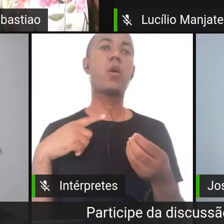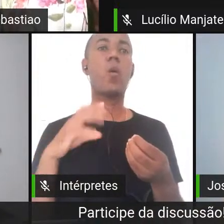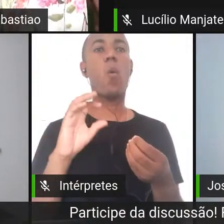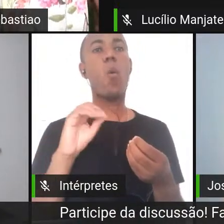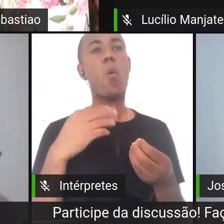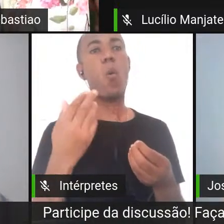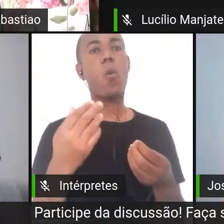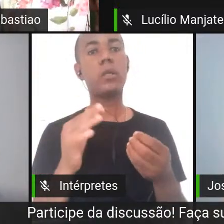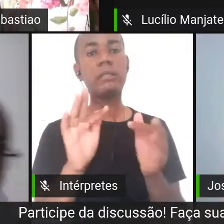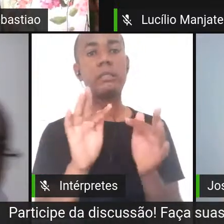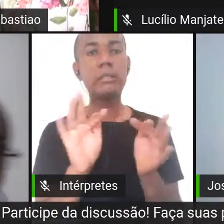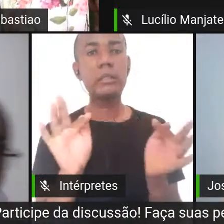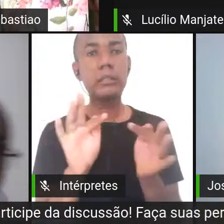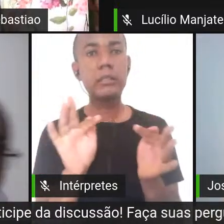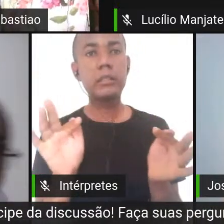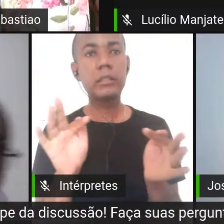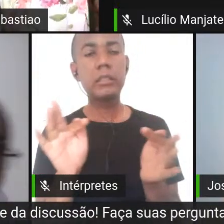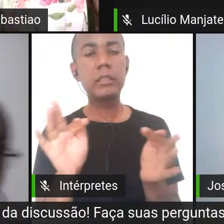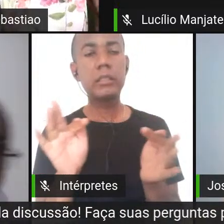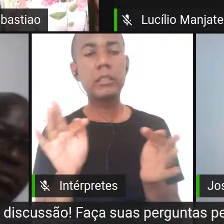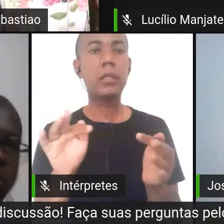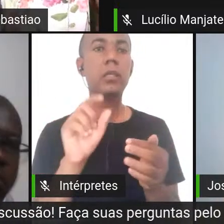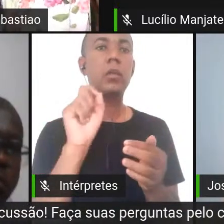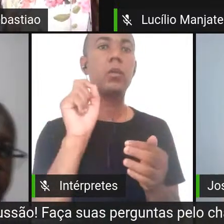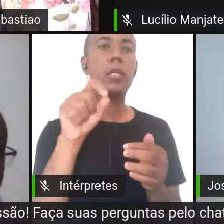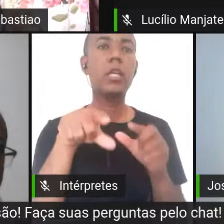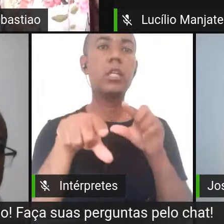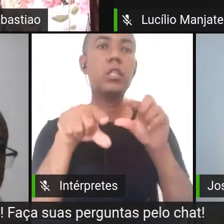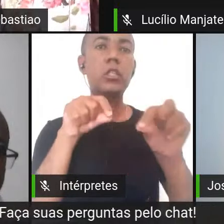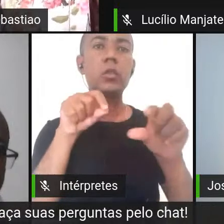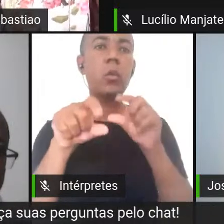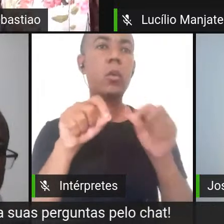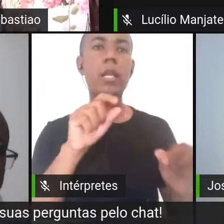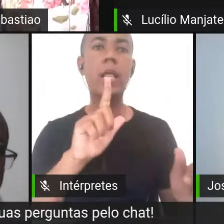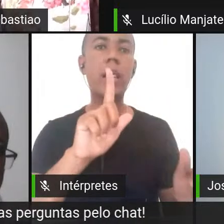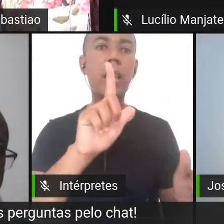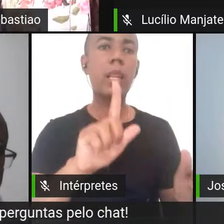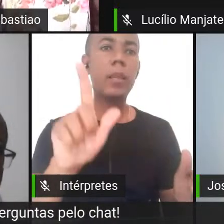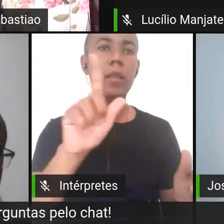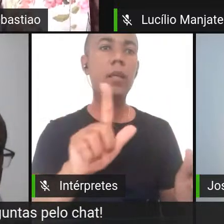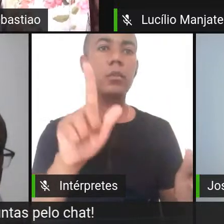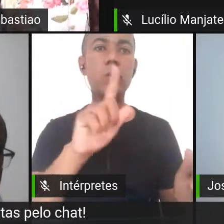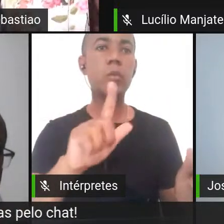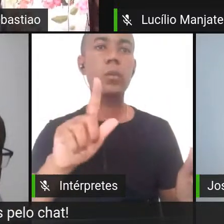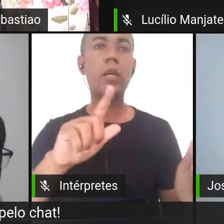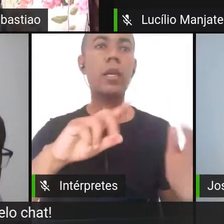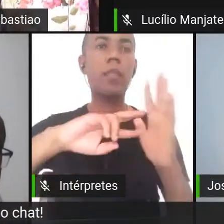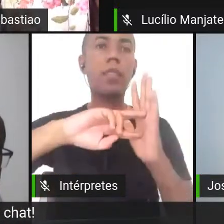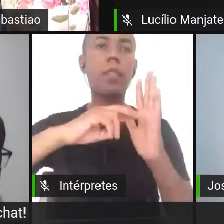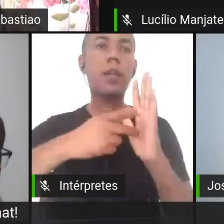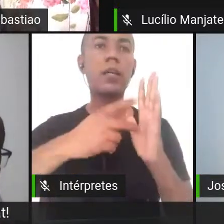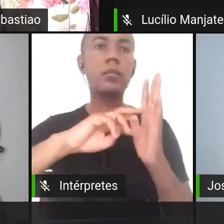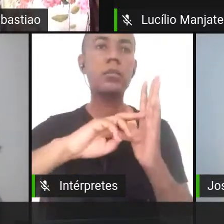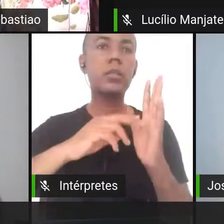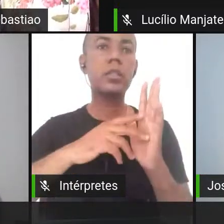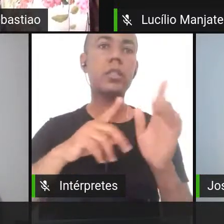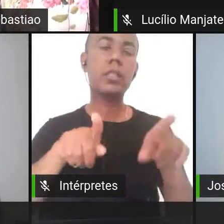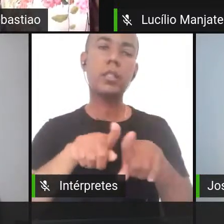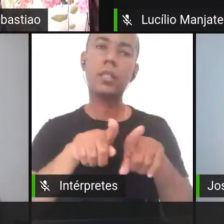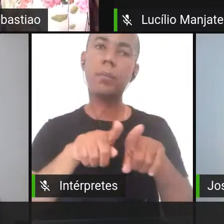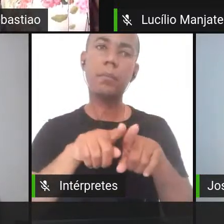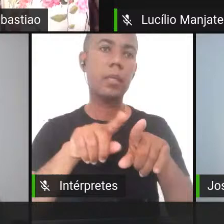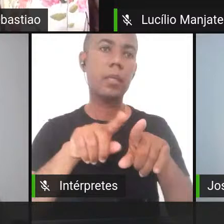próprios miúdos têm mais escolha pela literatura traduzida do que pela literatura